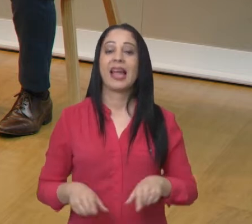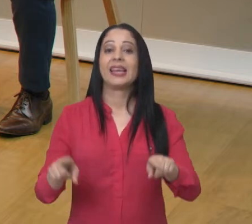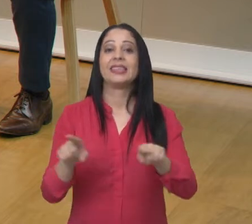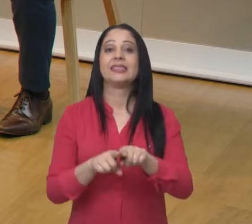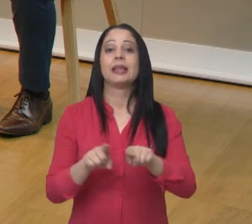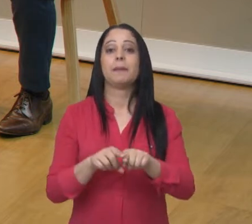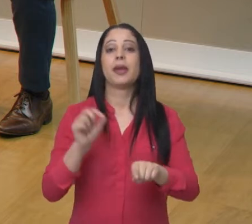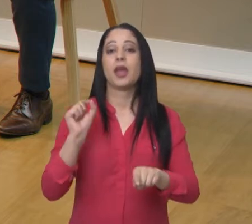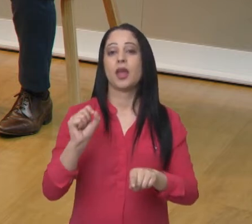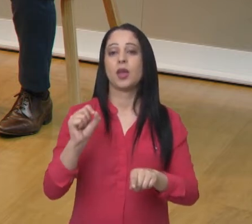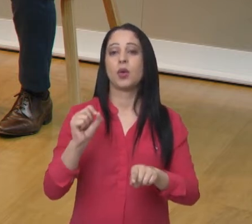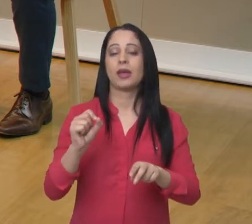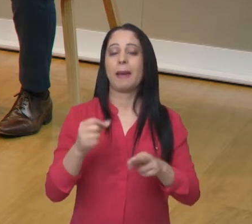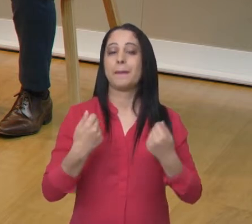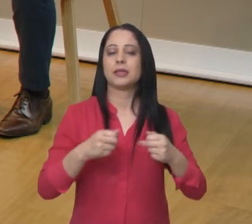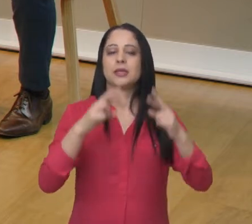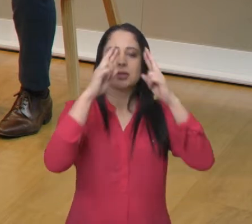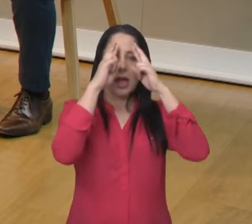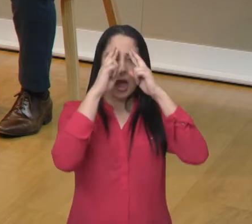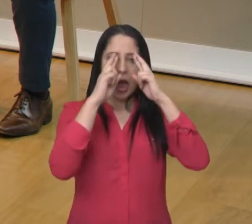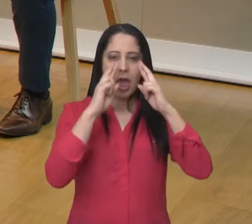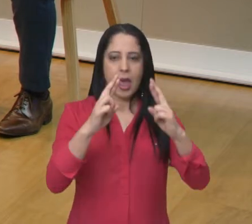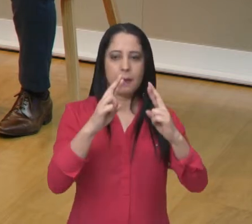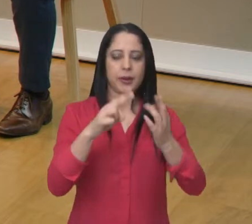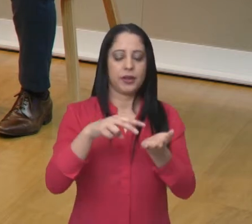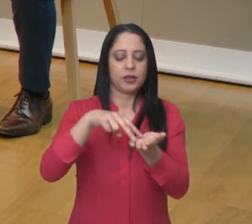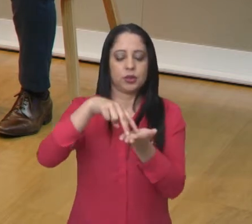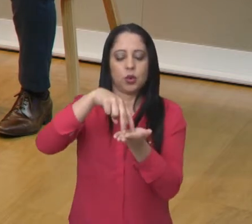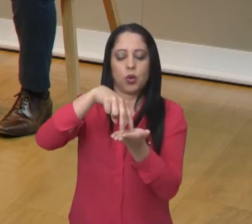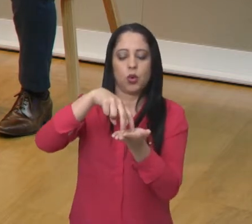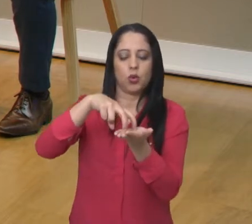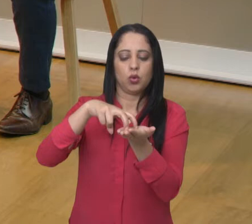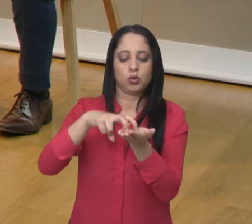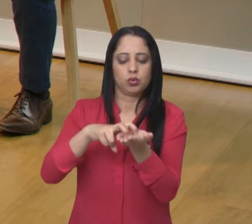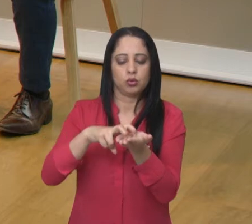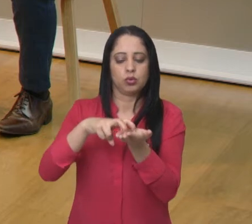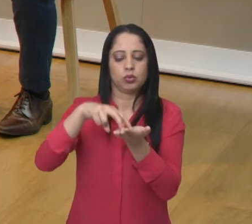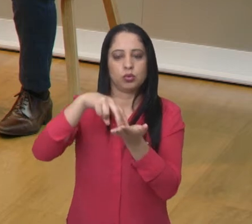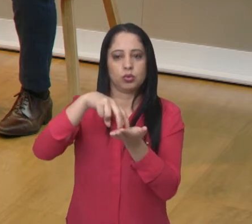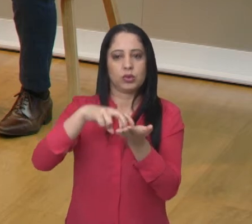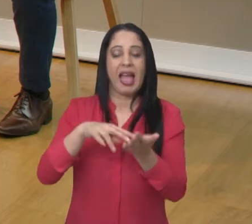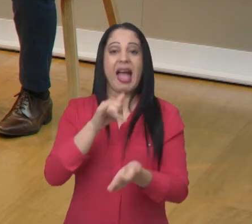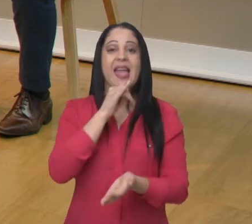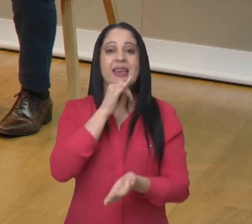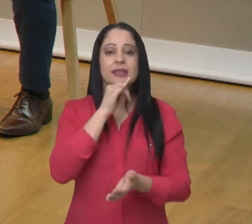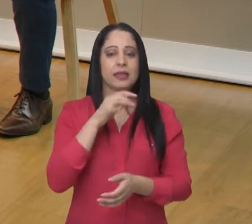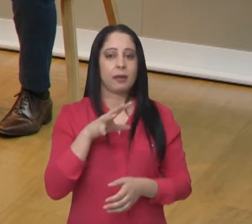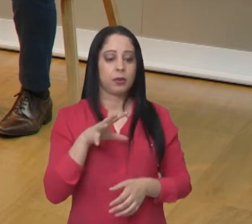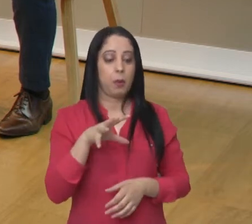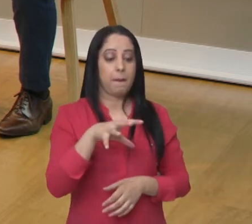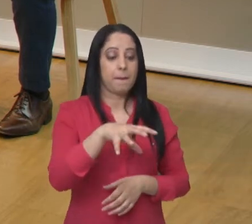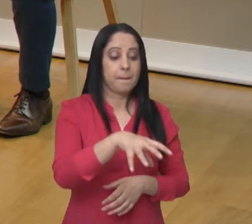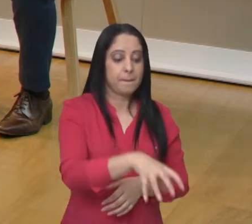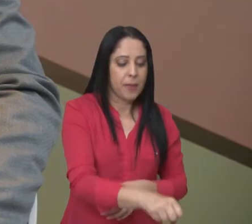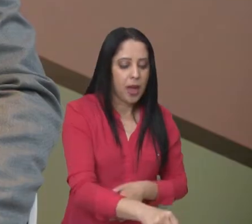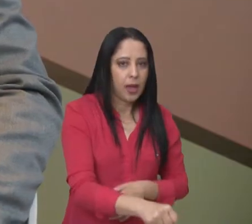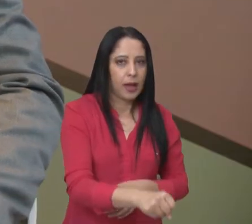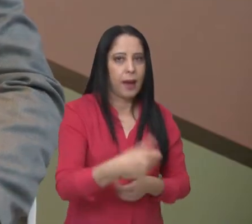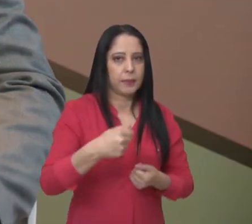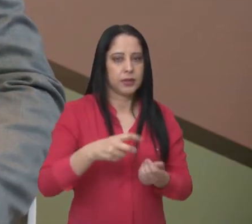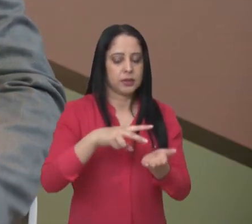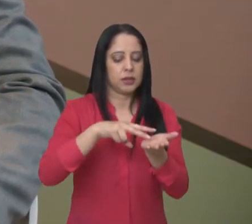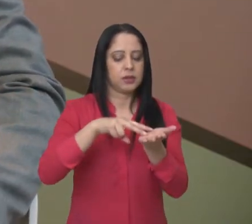a ergonomia. Sim, um exemplo muito claro disso é, por exemplo, quando a gente vai abaixar para pegar algum